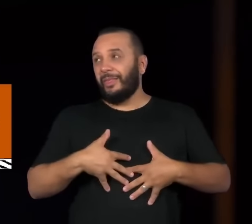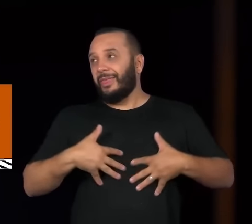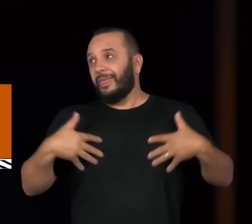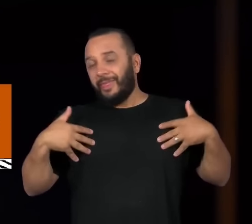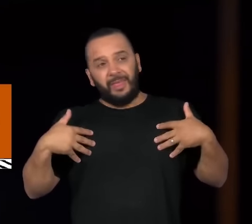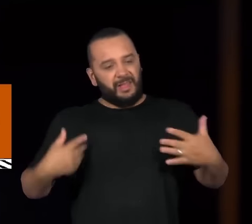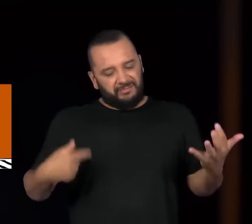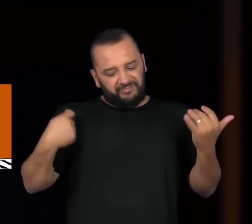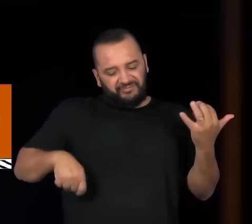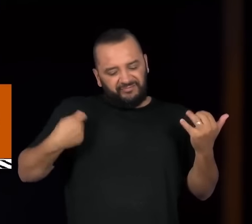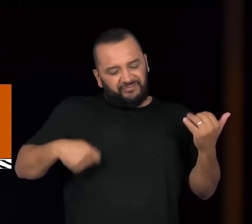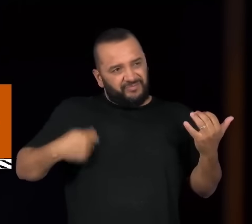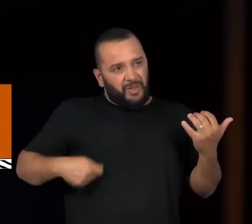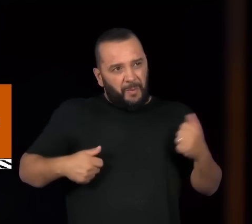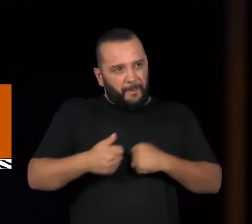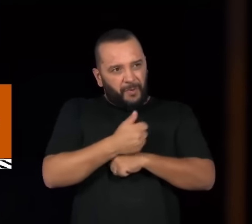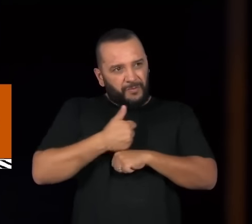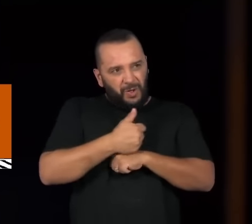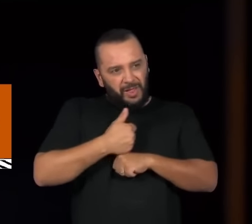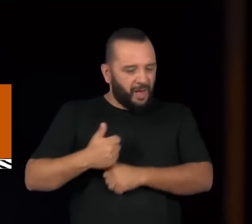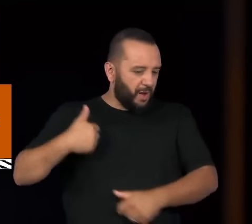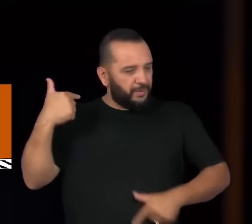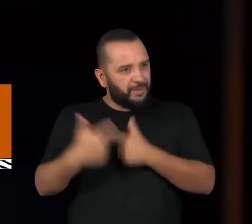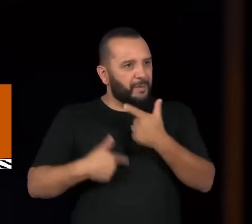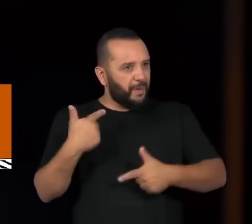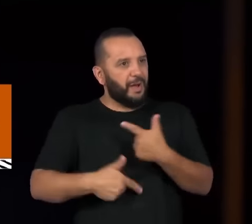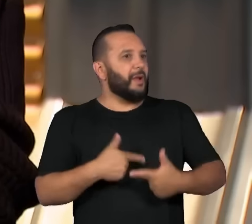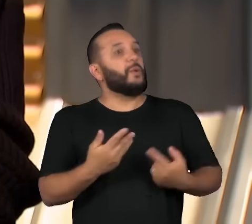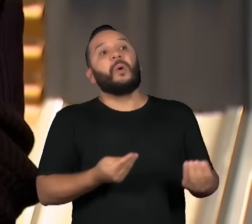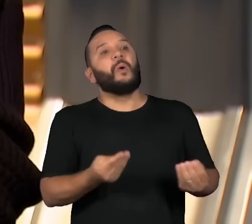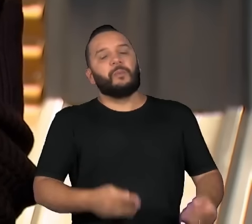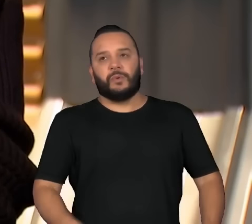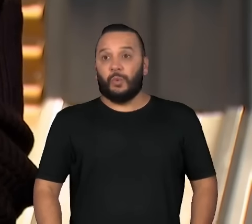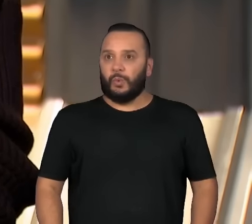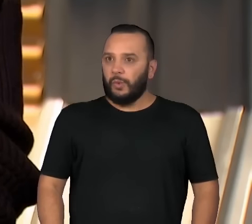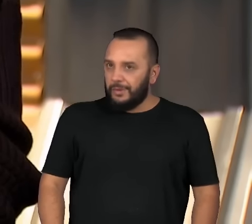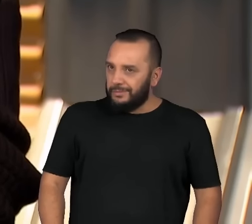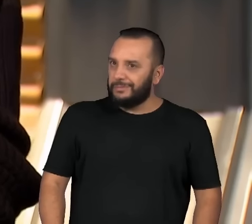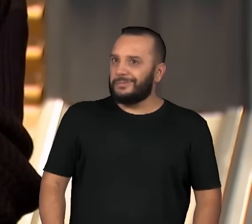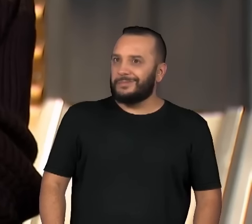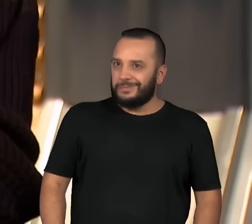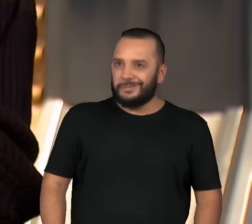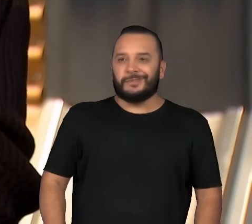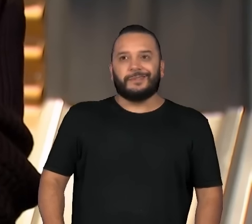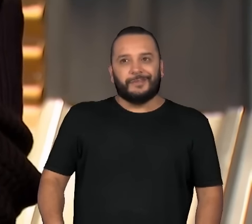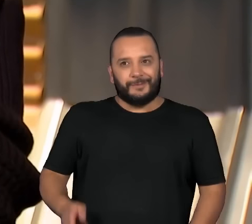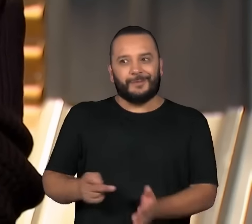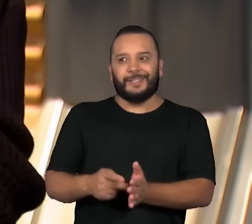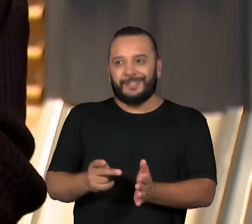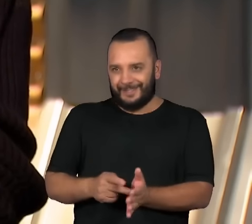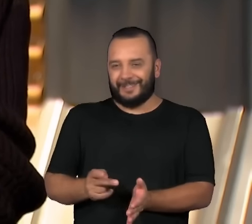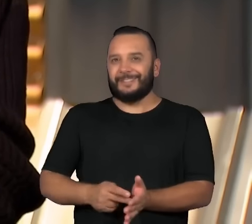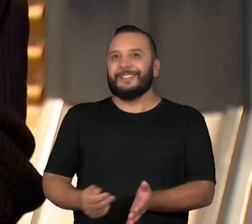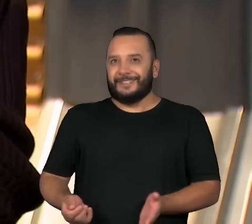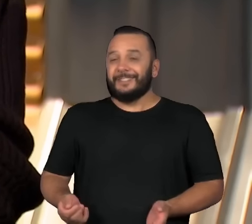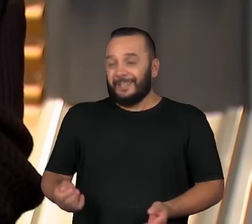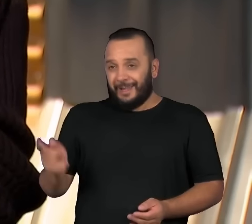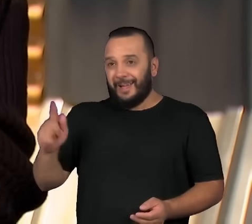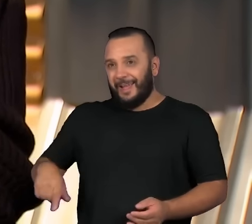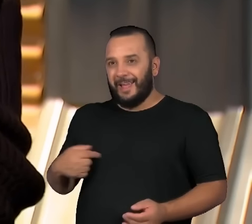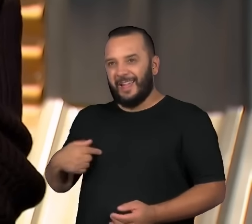e vira um martelo, apenas um instrumento de trabalho? Uau, gostei dos dois. Os dois. É o meu martelo